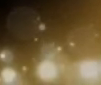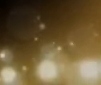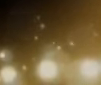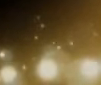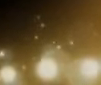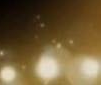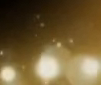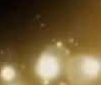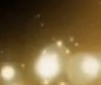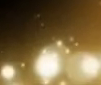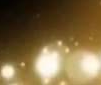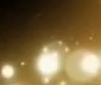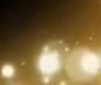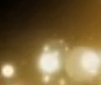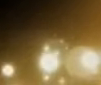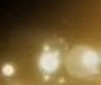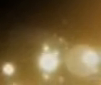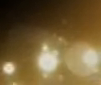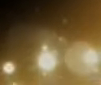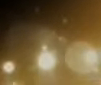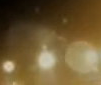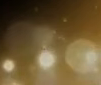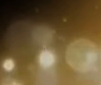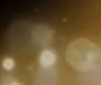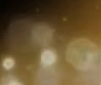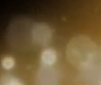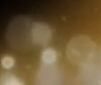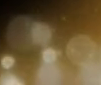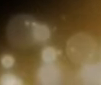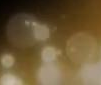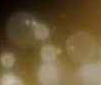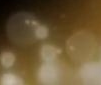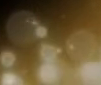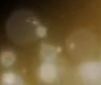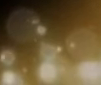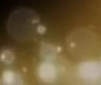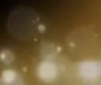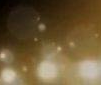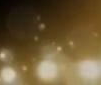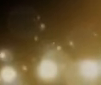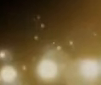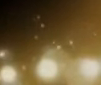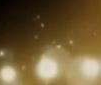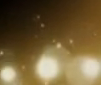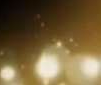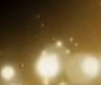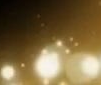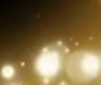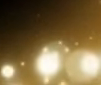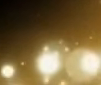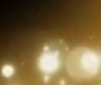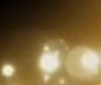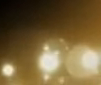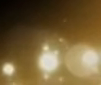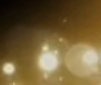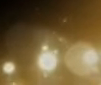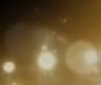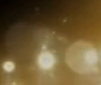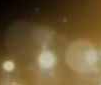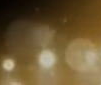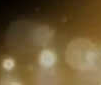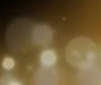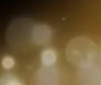tupi-guarani. Tamanduá, urubu, jaburu, jararaca, jiboia, tá? É tudo